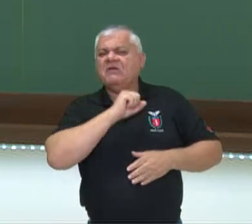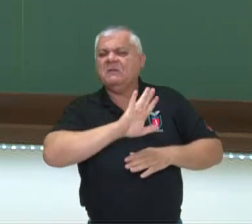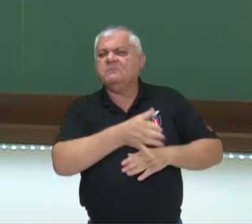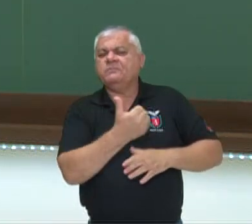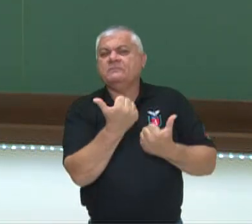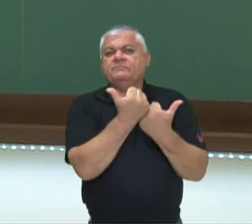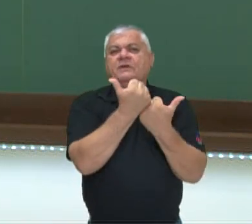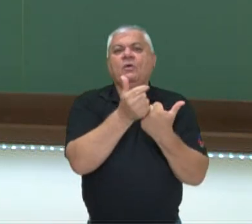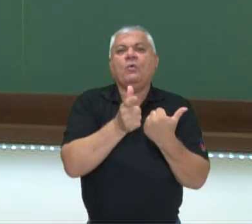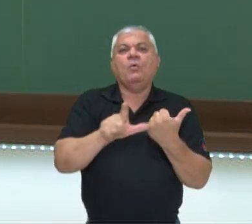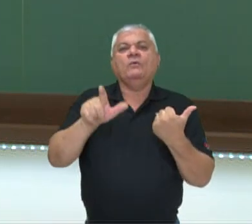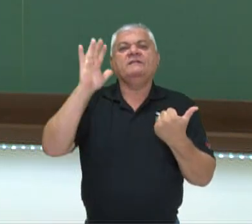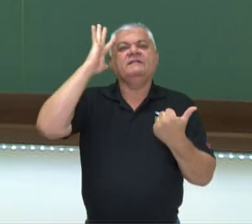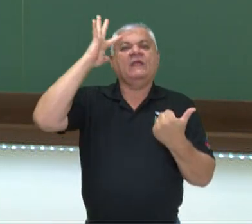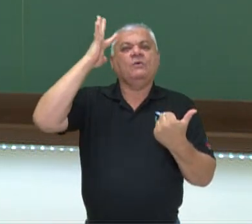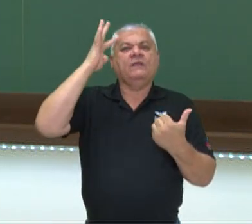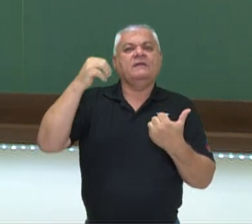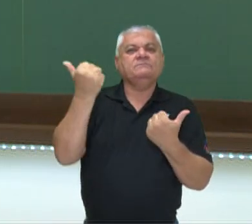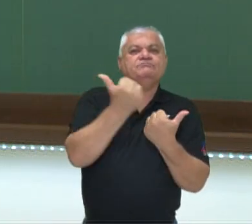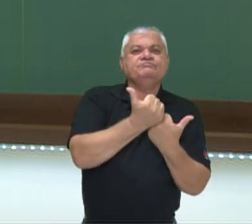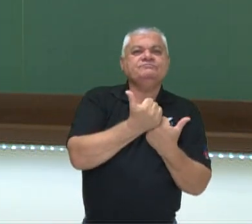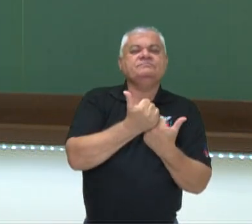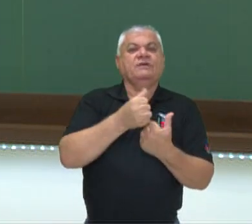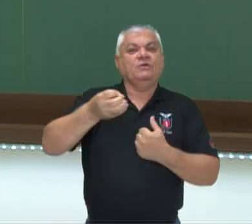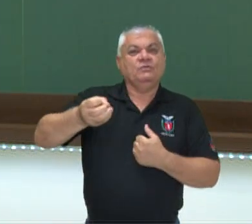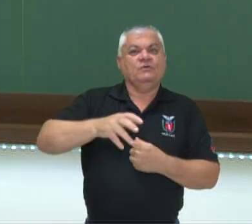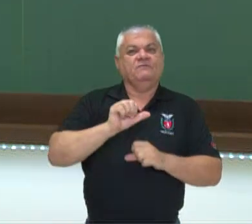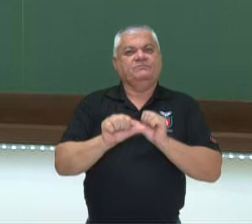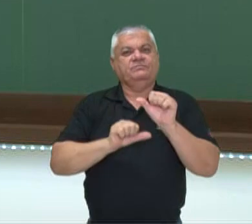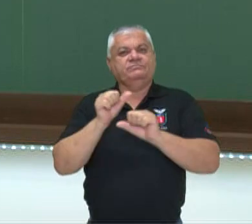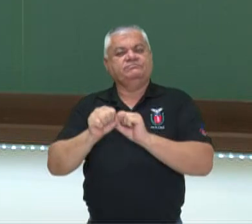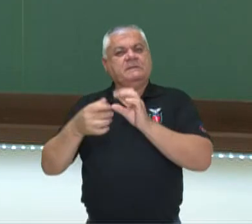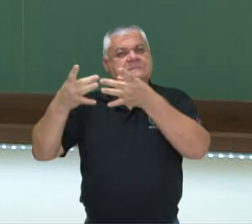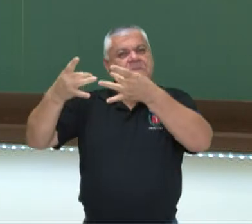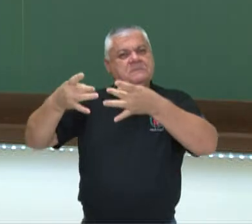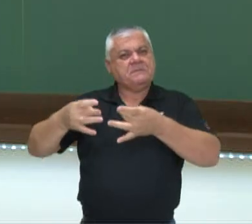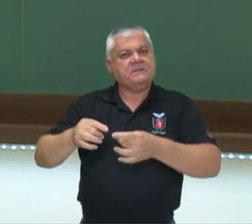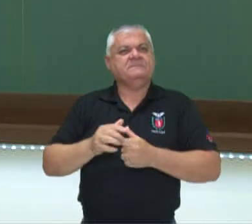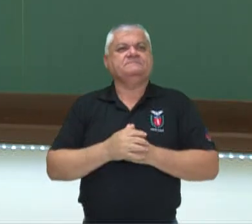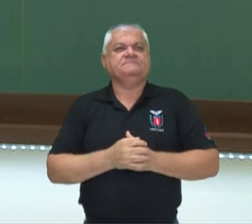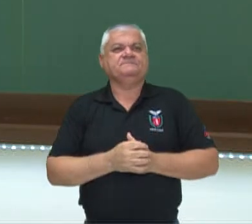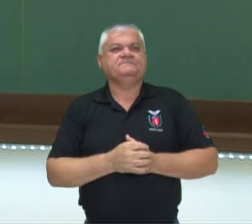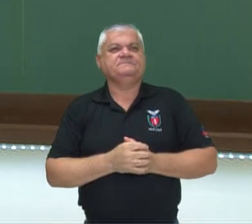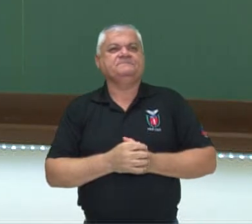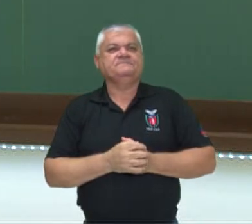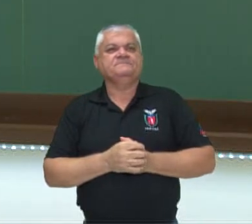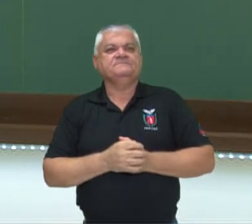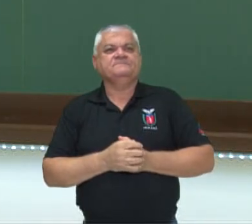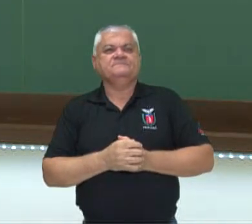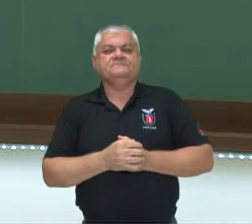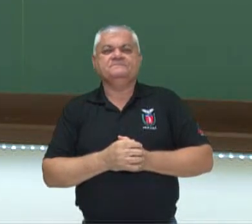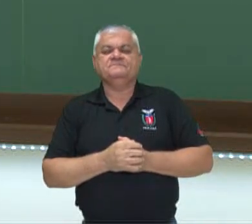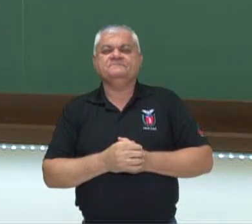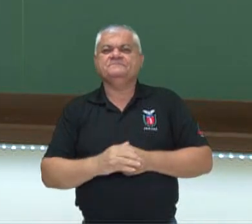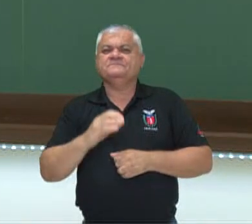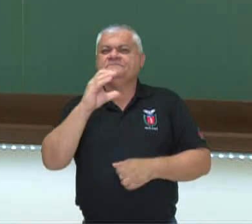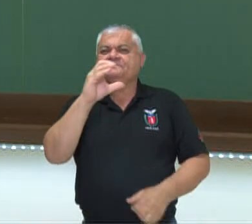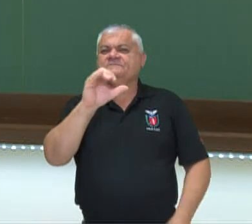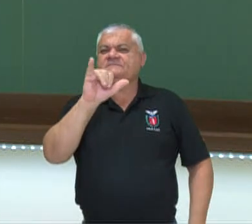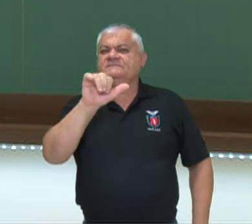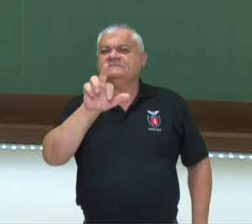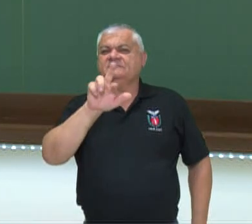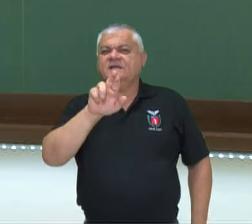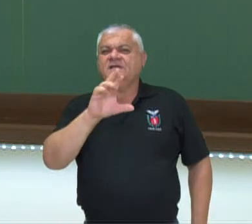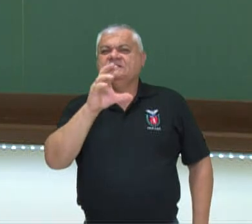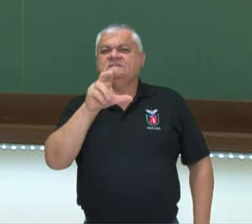por outras que dão conta de explicar melhor alguns problemas da ciência. Vamos ver então o Círculo de